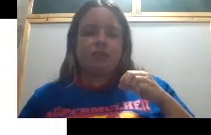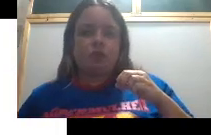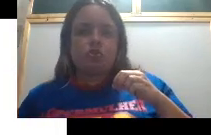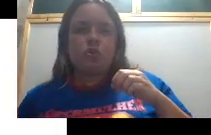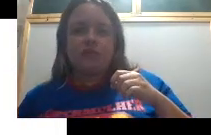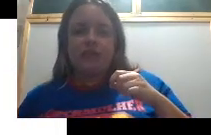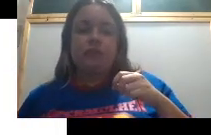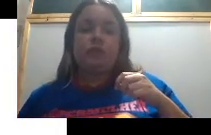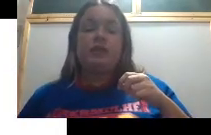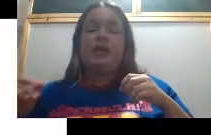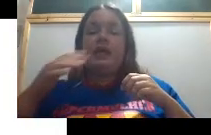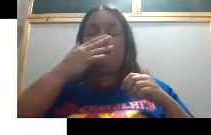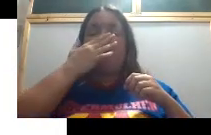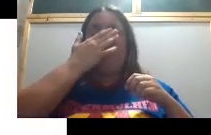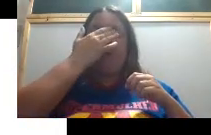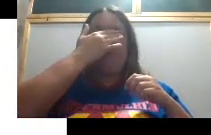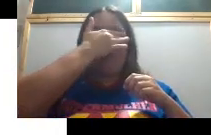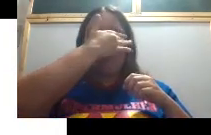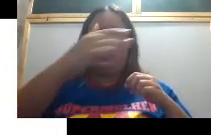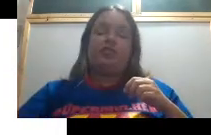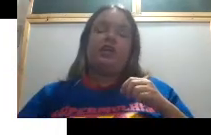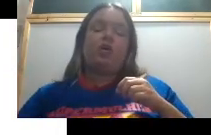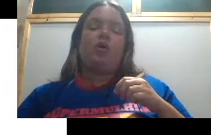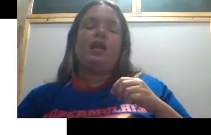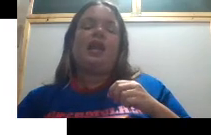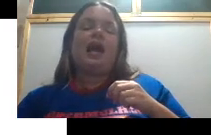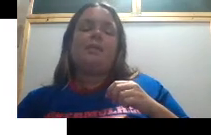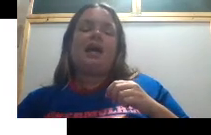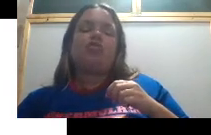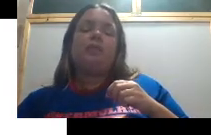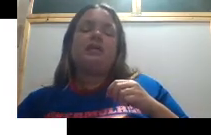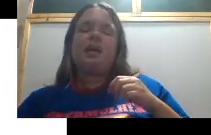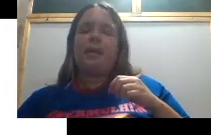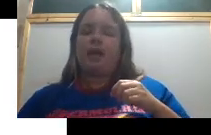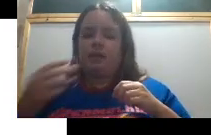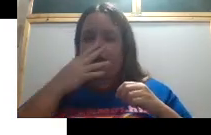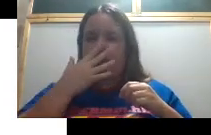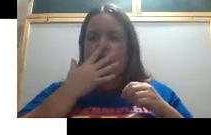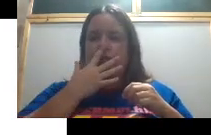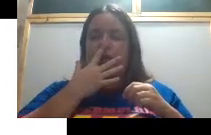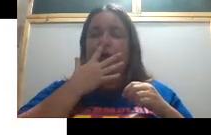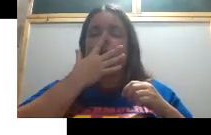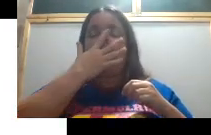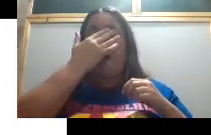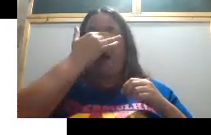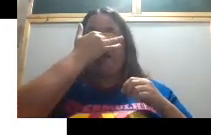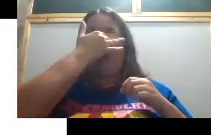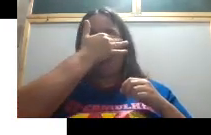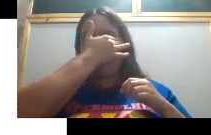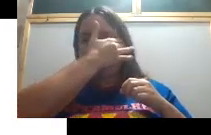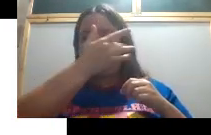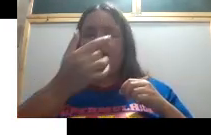sede do nosso governo então é a estrelinha que ficam lá embaixo bem separadinha tá